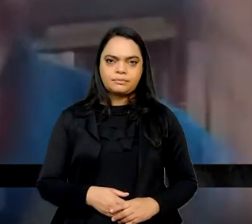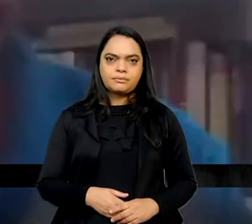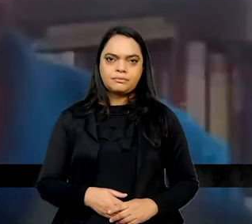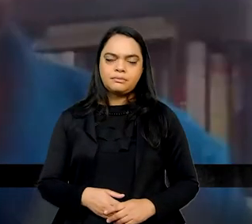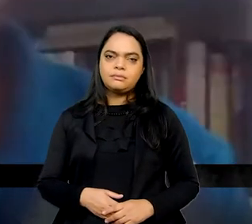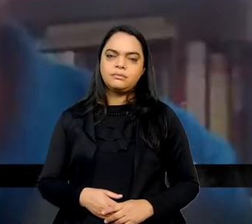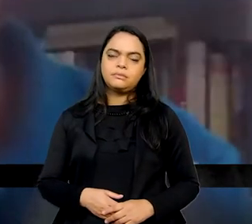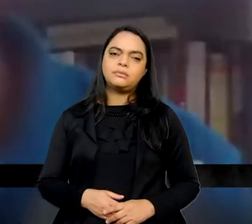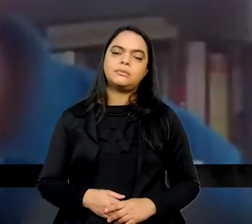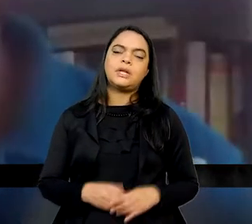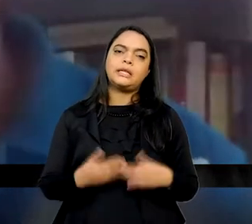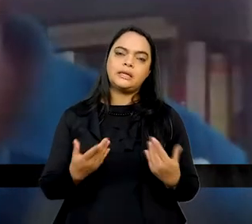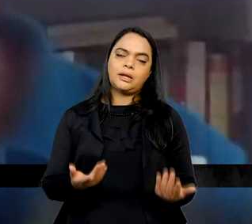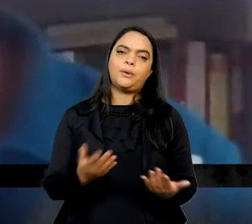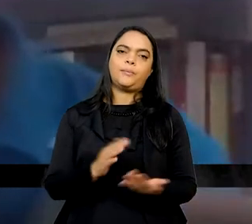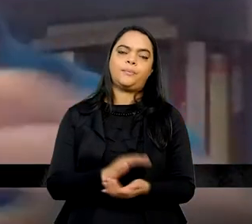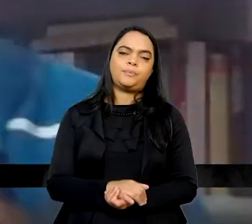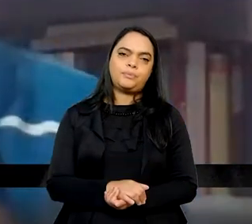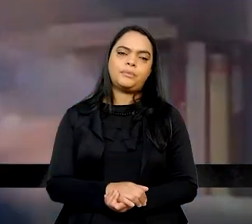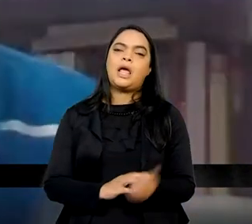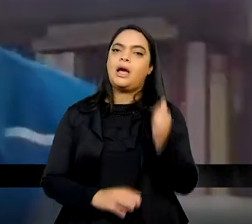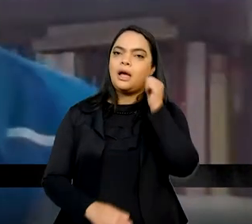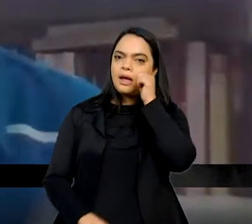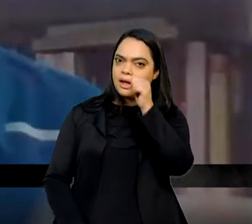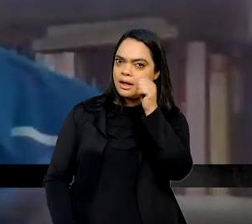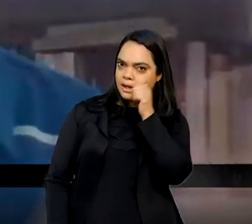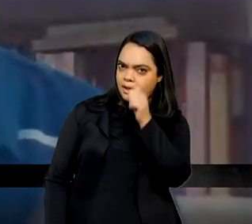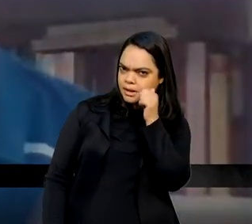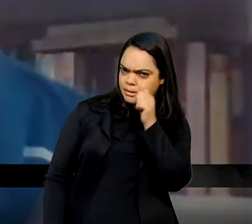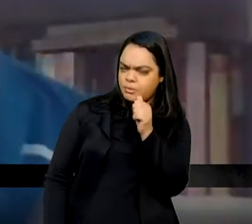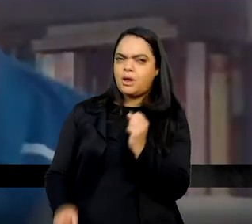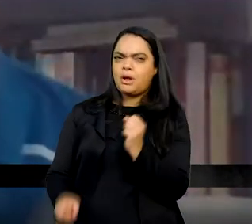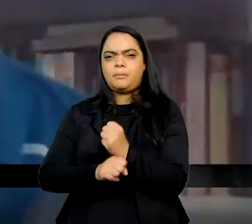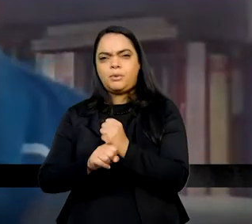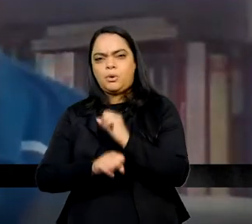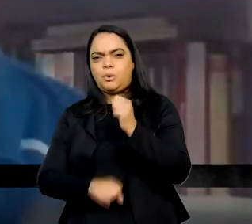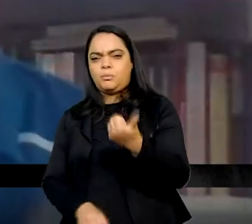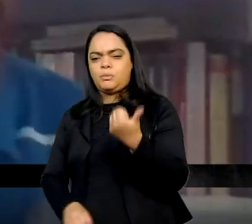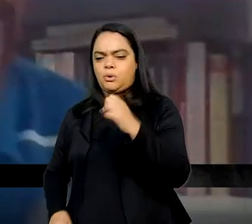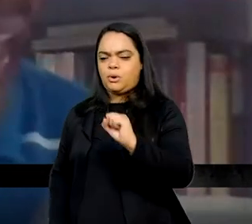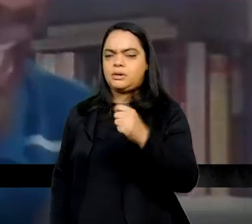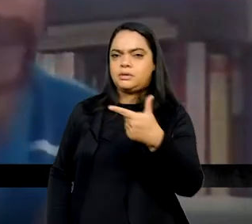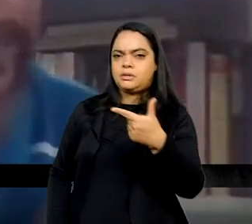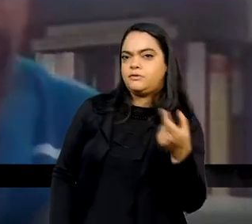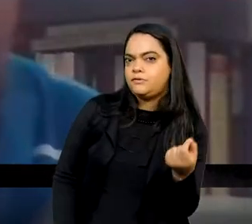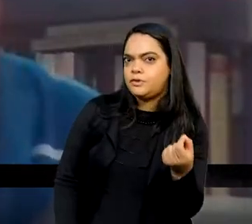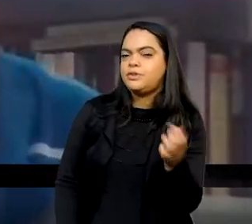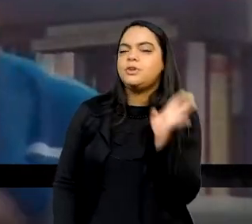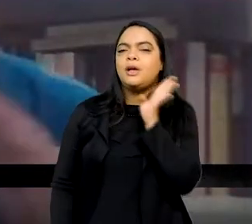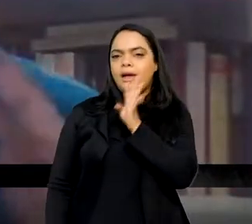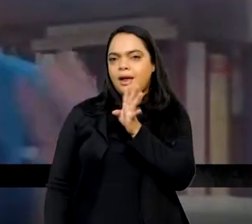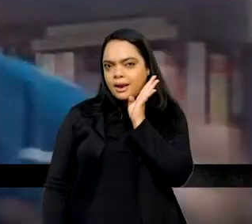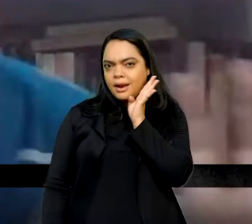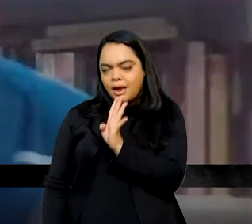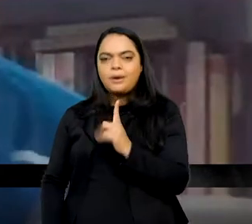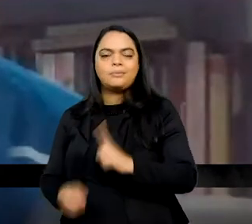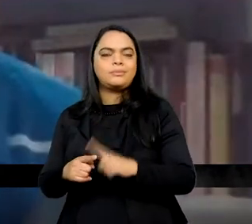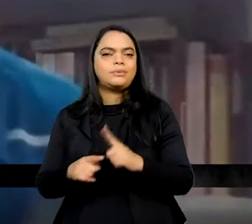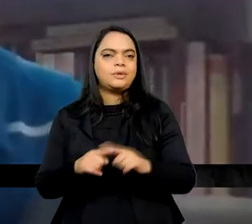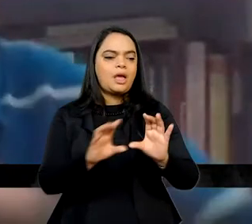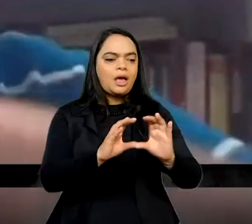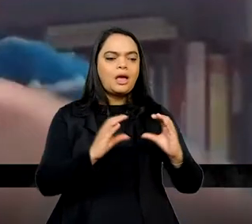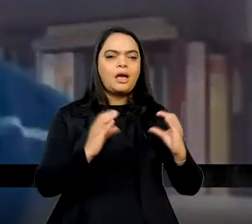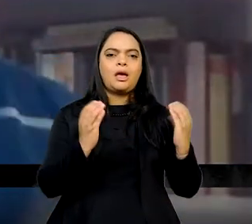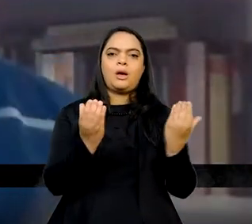quando eu estudei. Né? Então, as mulheres de 1620 do Rodeador, eu acho bacana, porque é uma comunidade